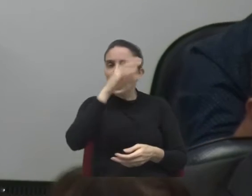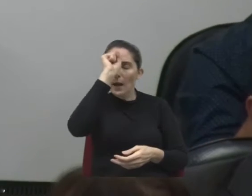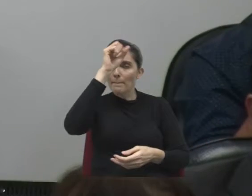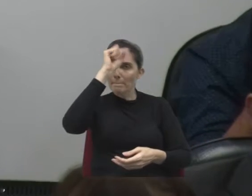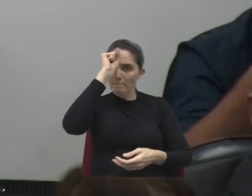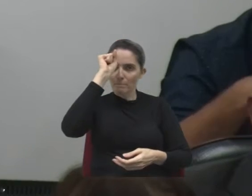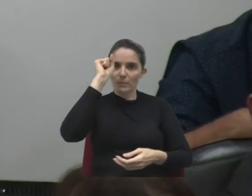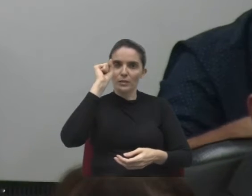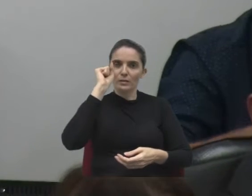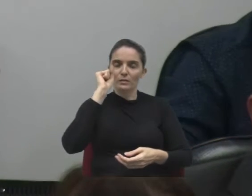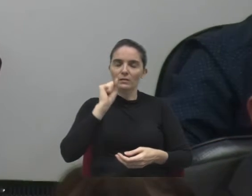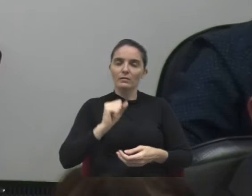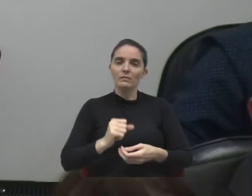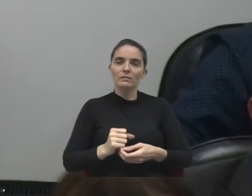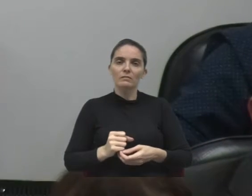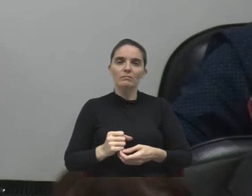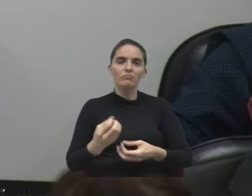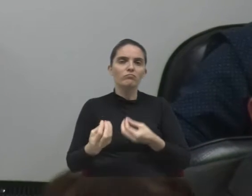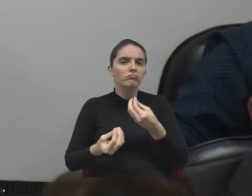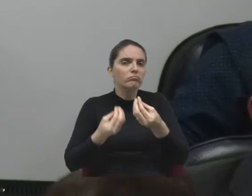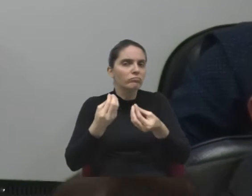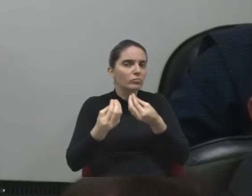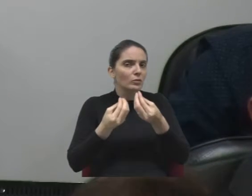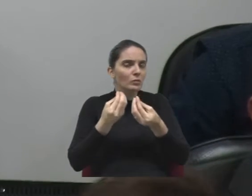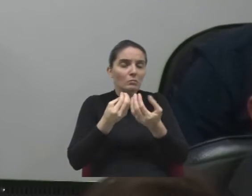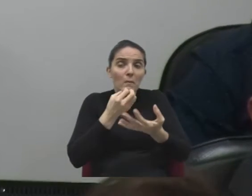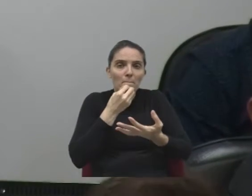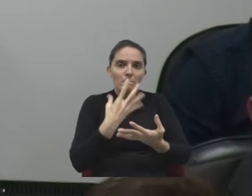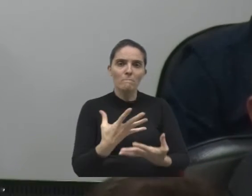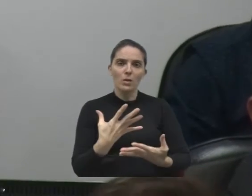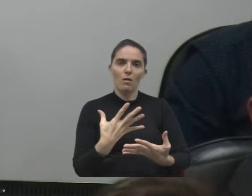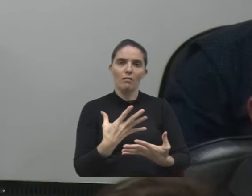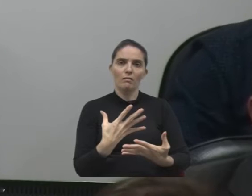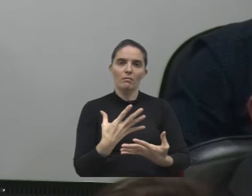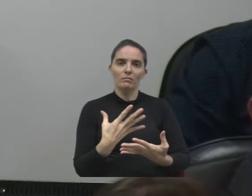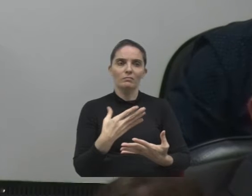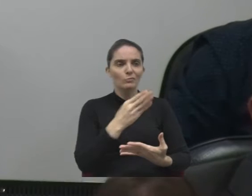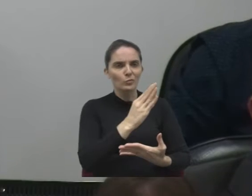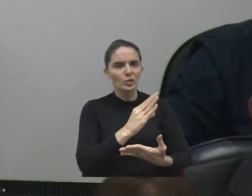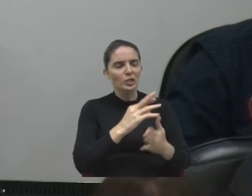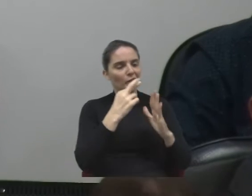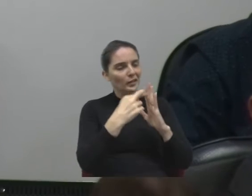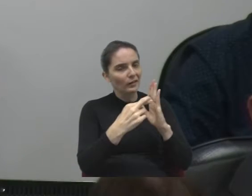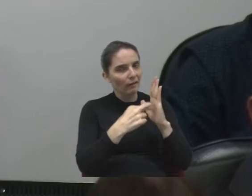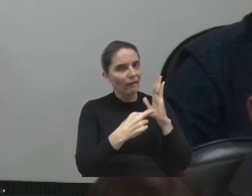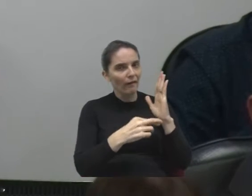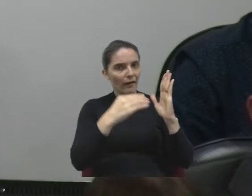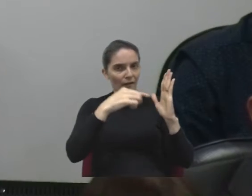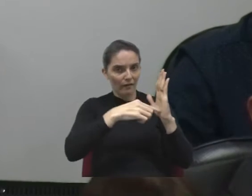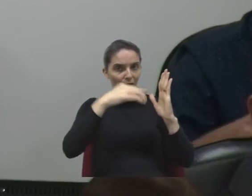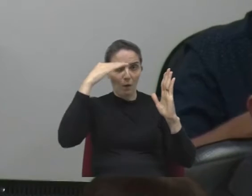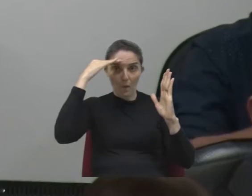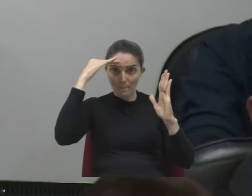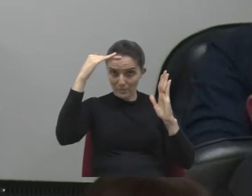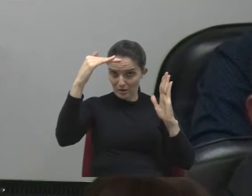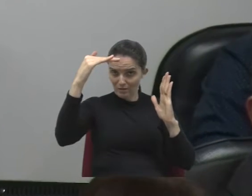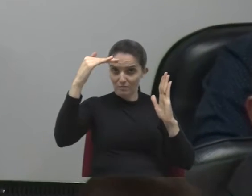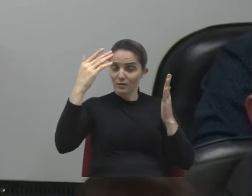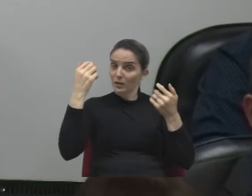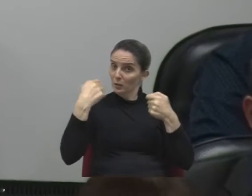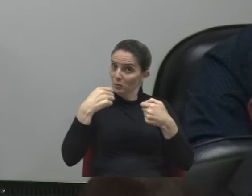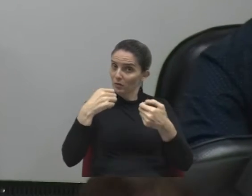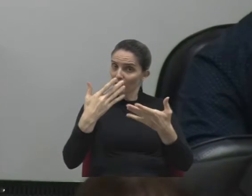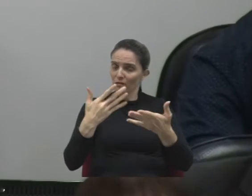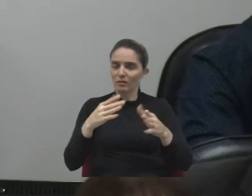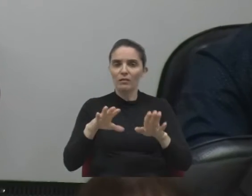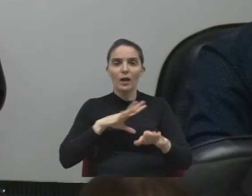né, como que é válido você cumprir as regras, cumprir o amor à